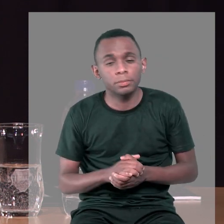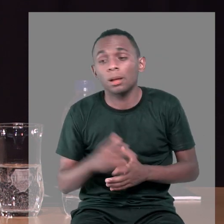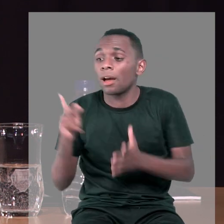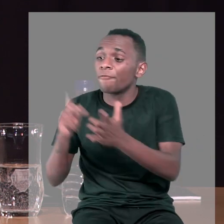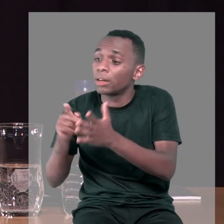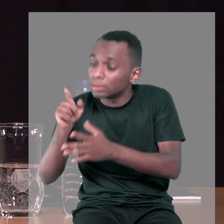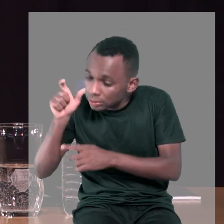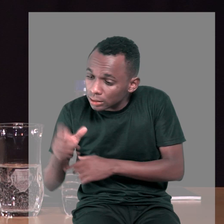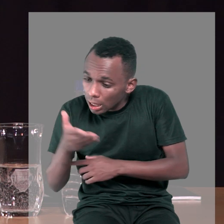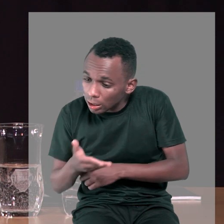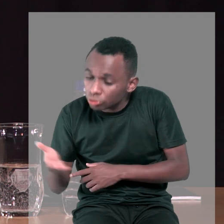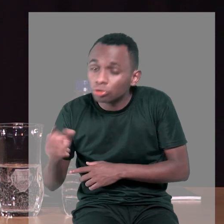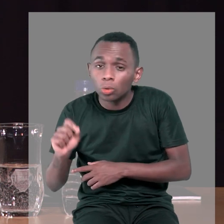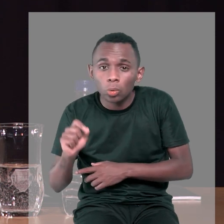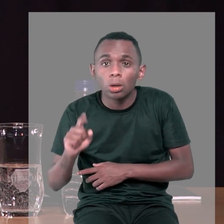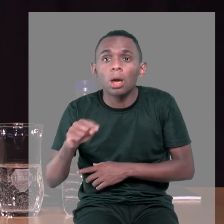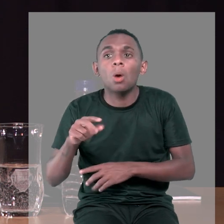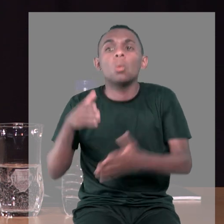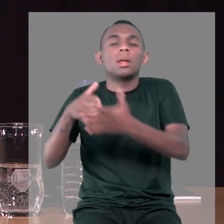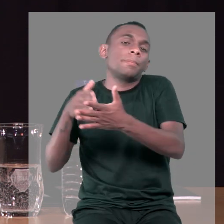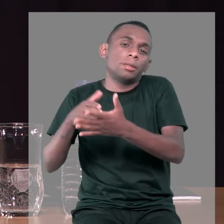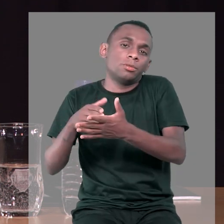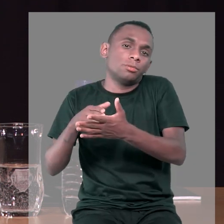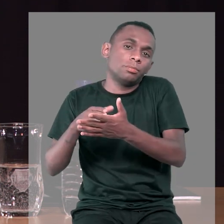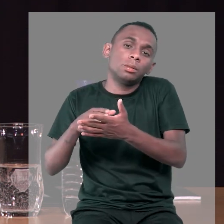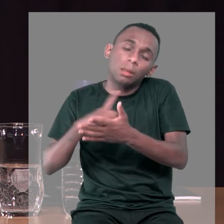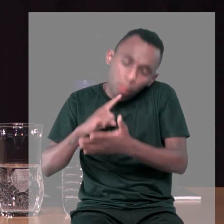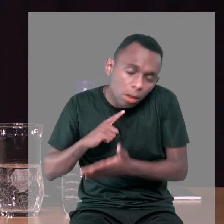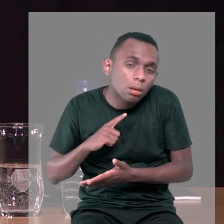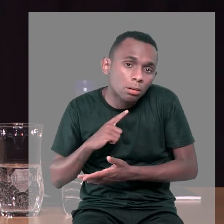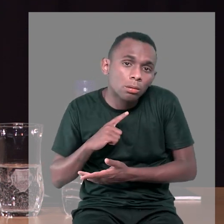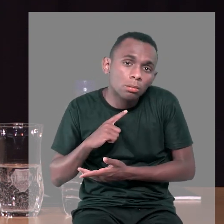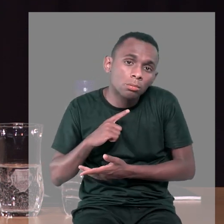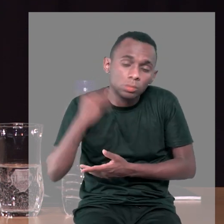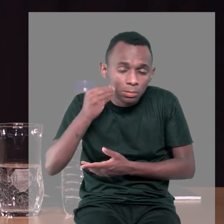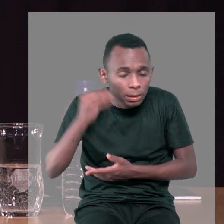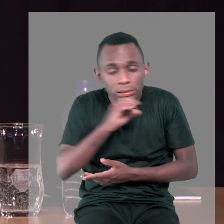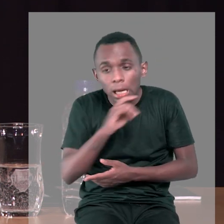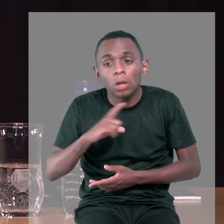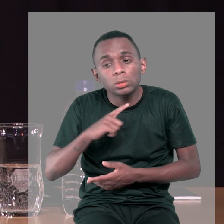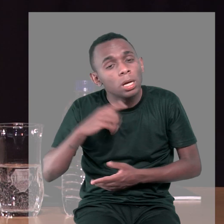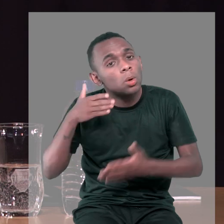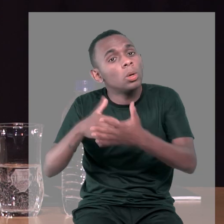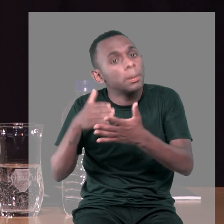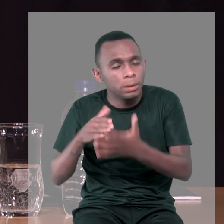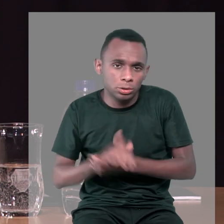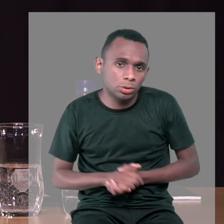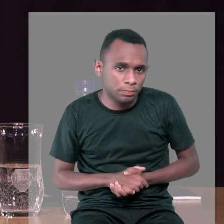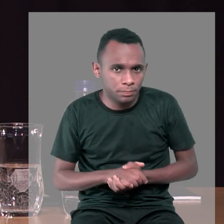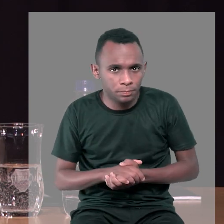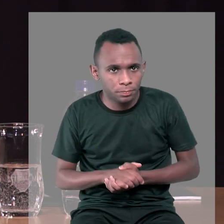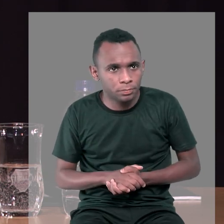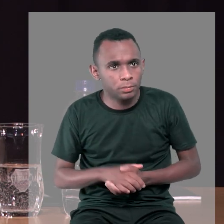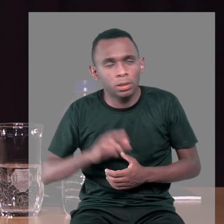impõe limite também à nossa vontade. Quando nos referimos ao que passou, quando eu falei mais cedo,